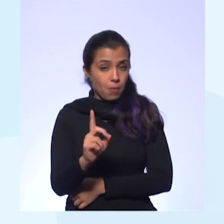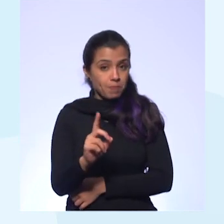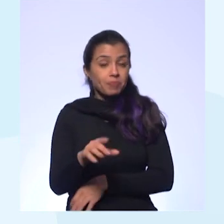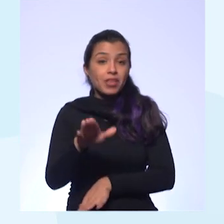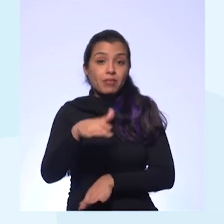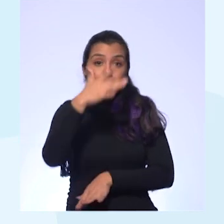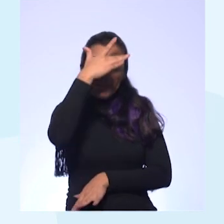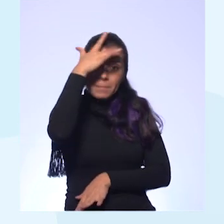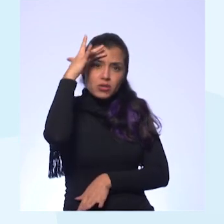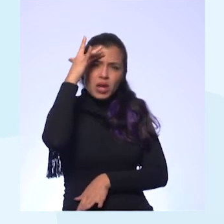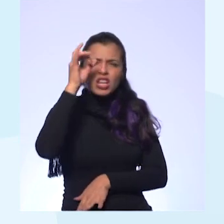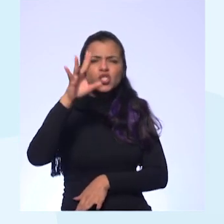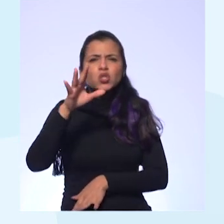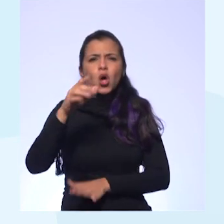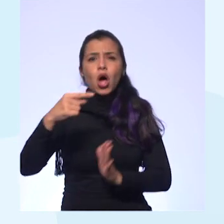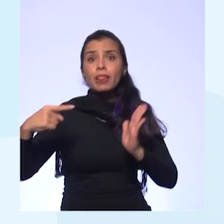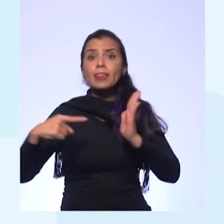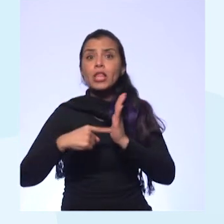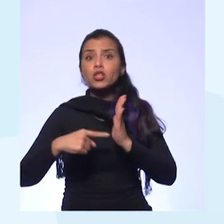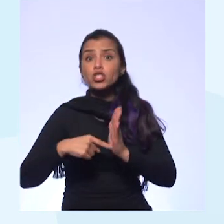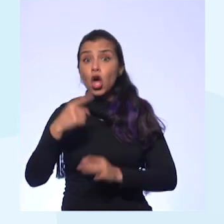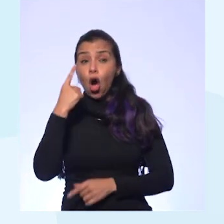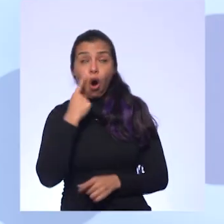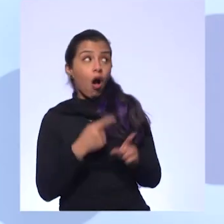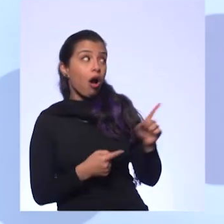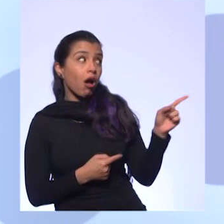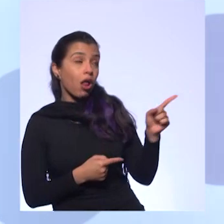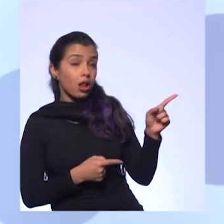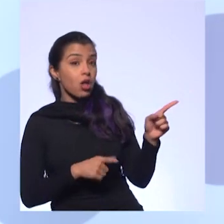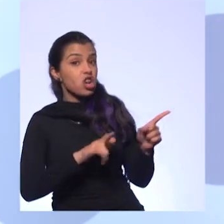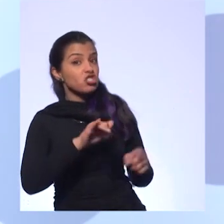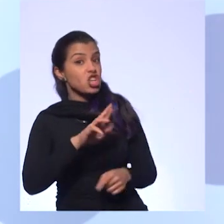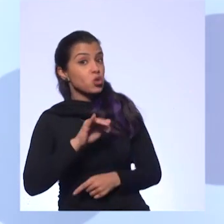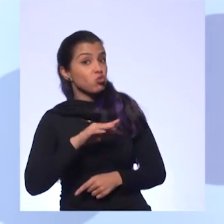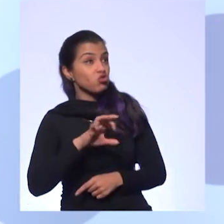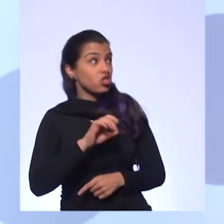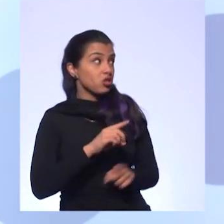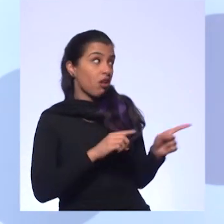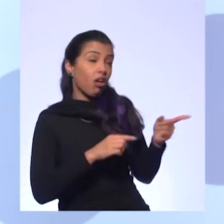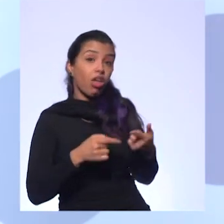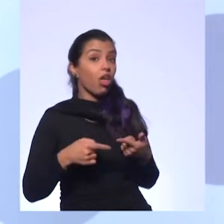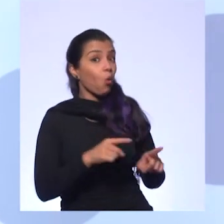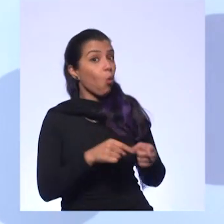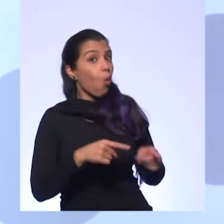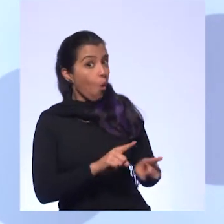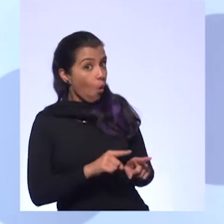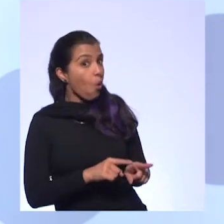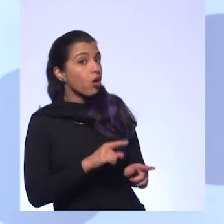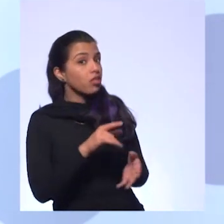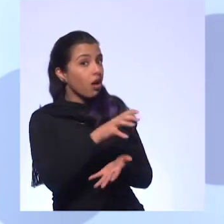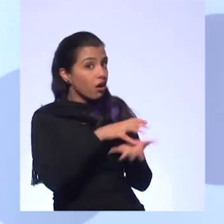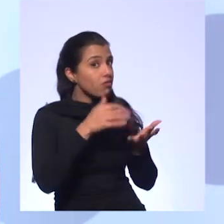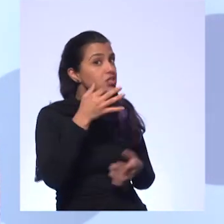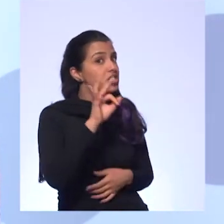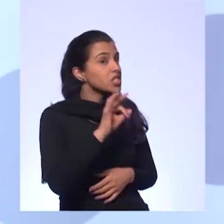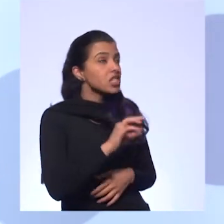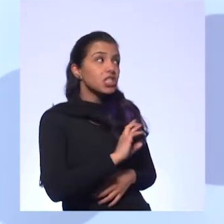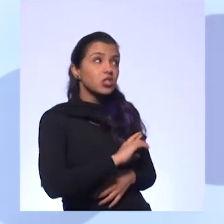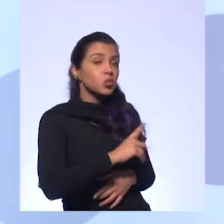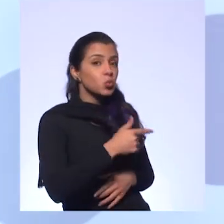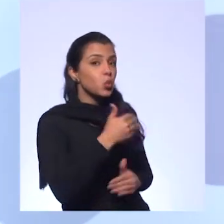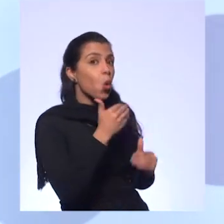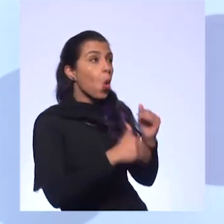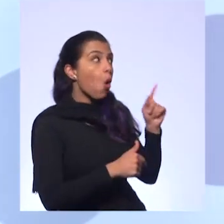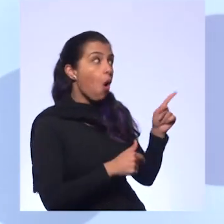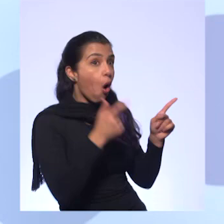por simples denúncias. Olha, fulano ali é girondino, hein? Olha, fulano ali falou que a Revolução não vai dar certo. Olha,